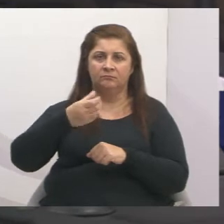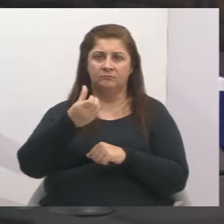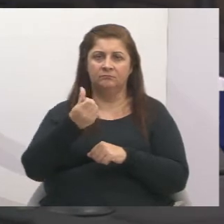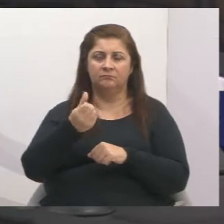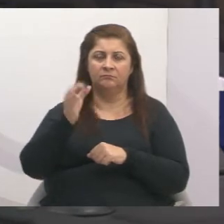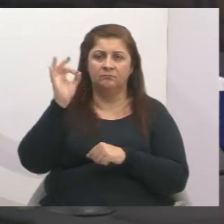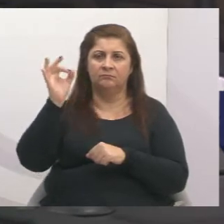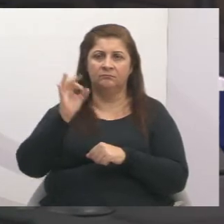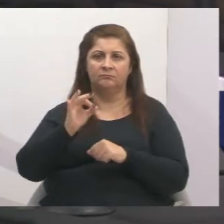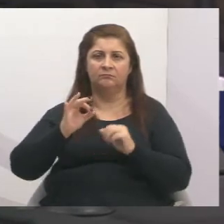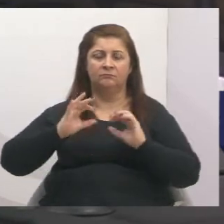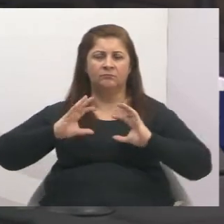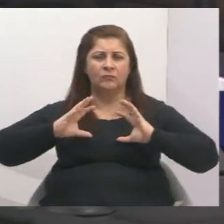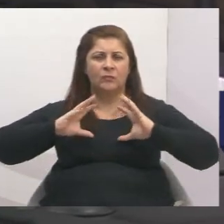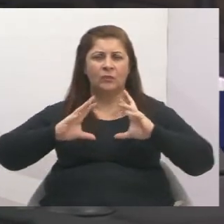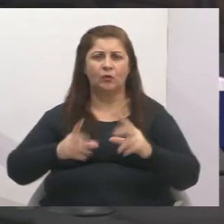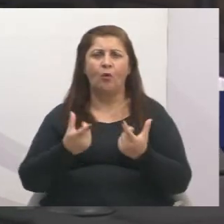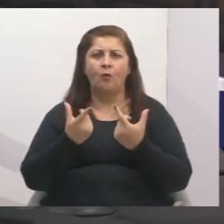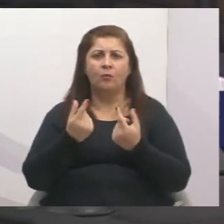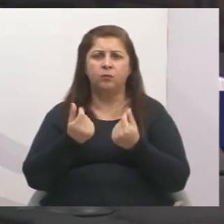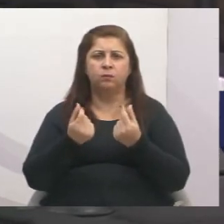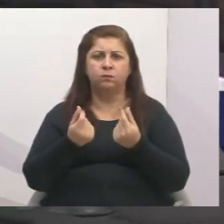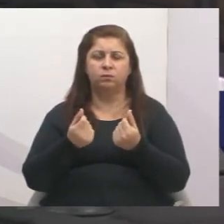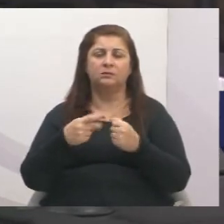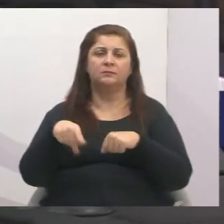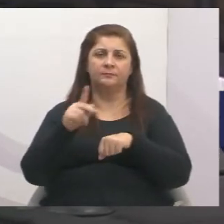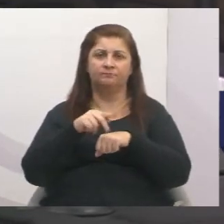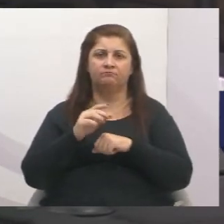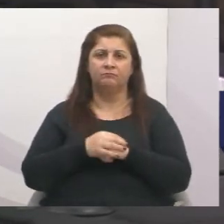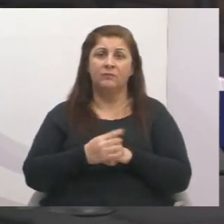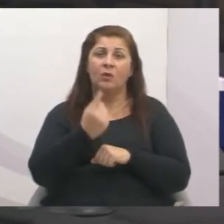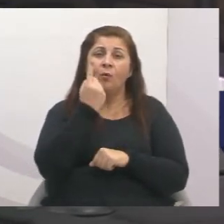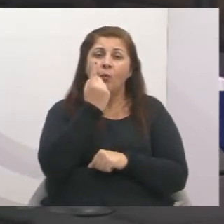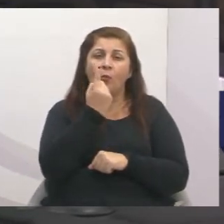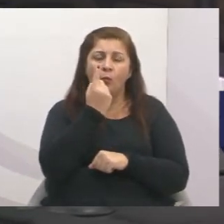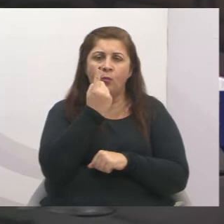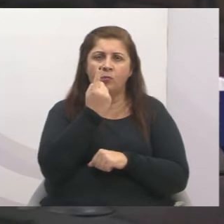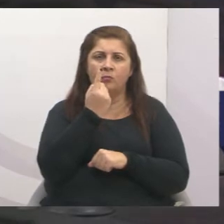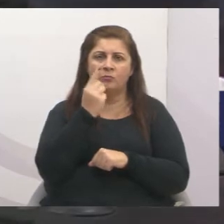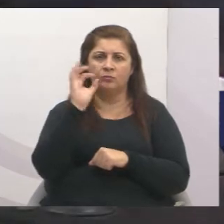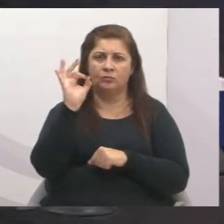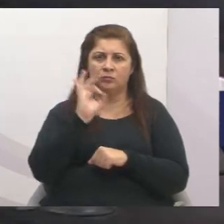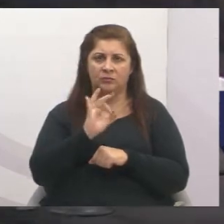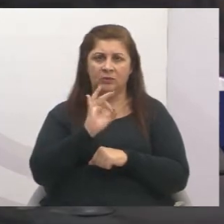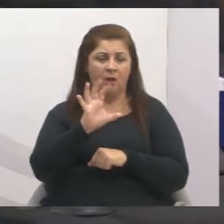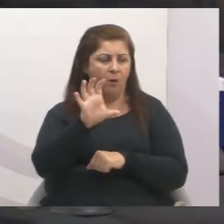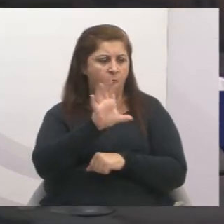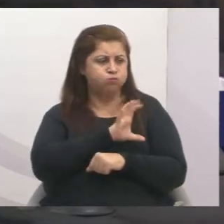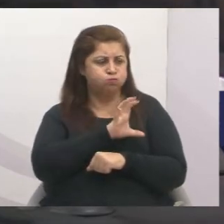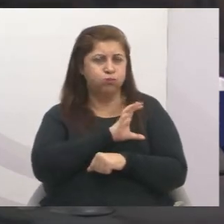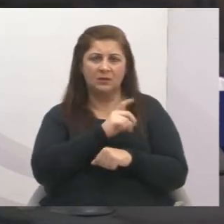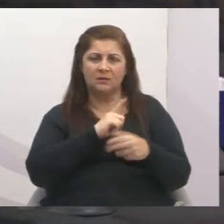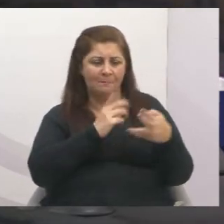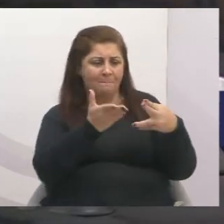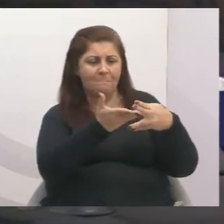49,6% da riqueza do nosso país. 1% das pessoas mais ricas nesse país detém a metade de toda